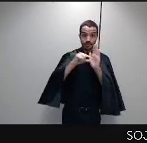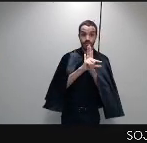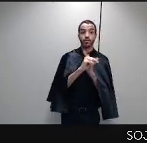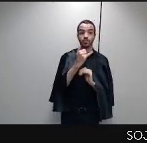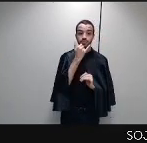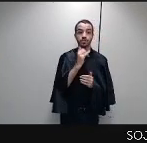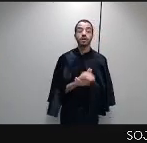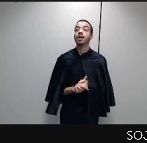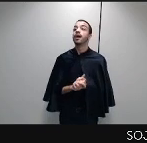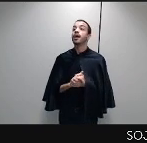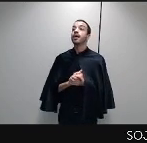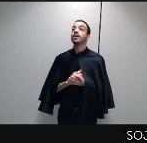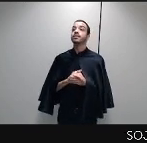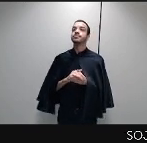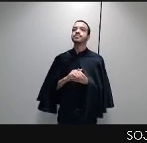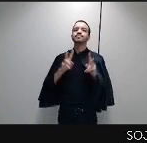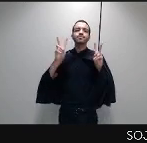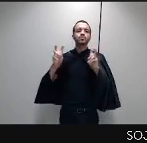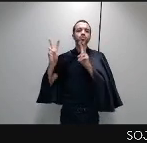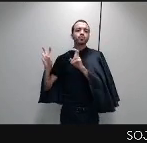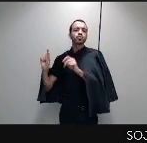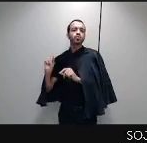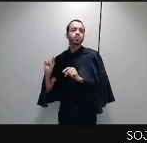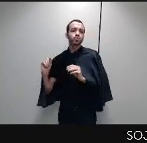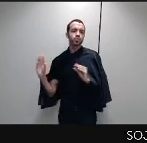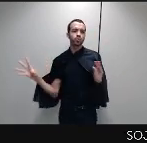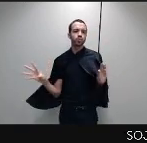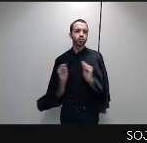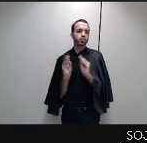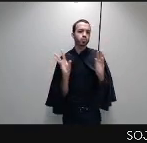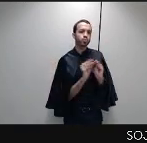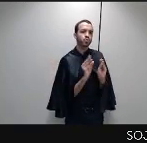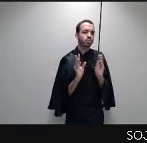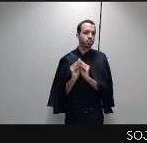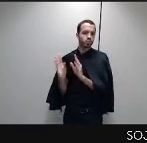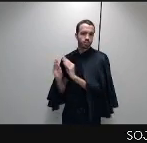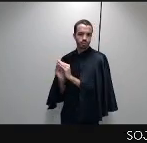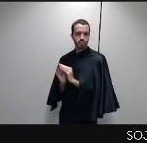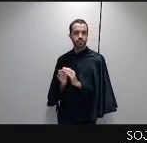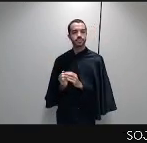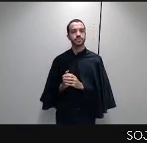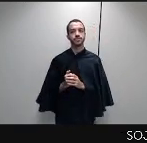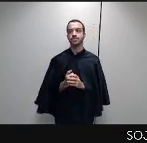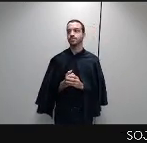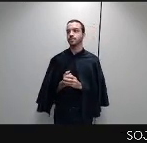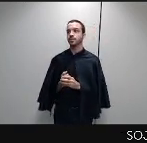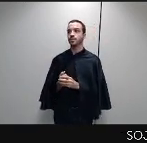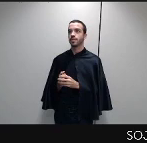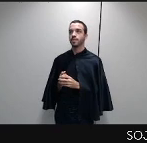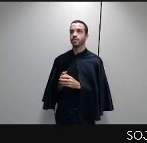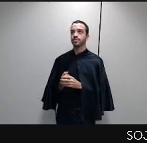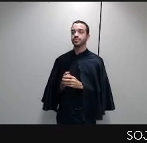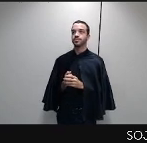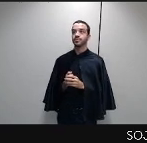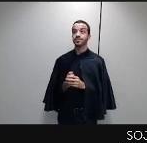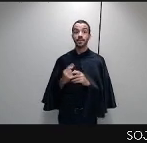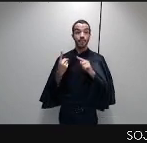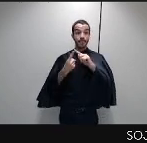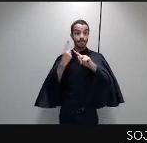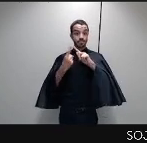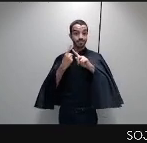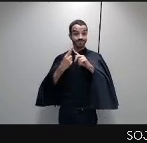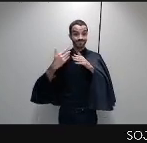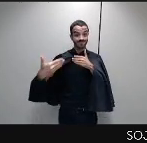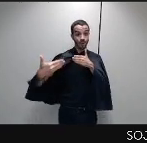terceiro primeiramente Aqui nós temos um amiga aqui demora para Lol Primeiramente um acordo